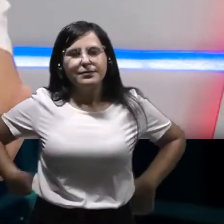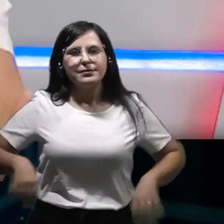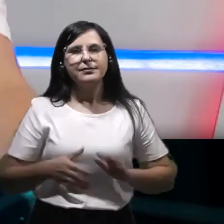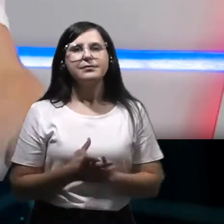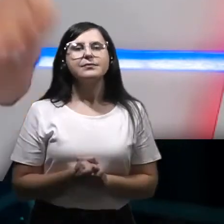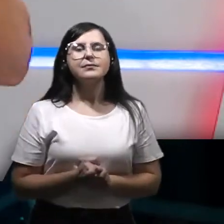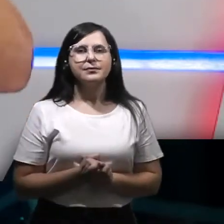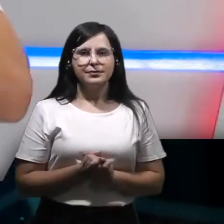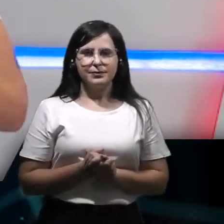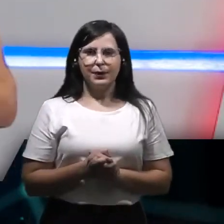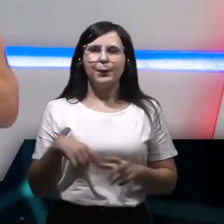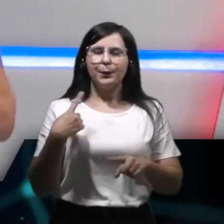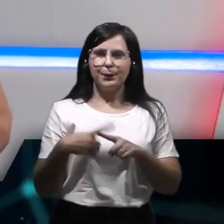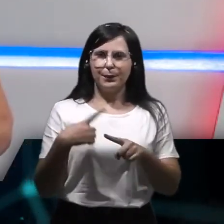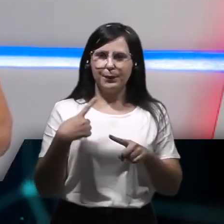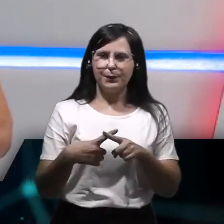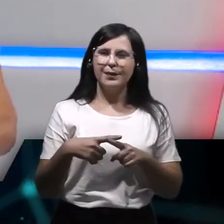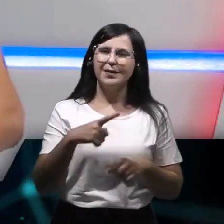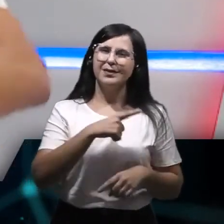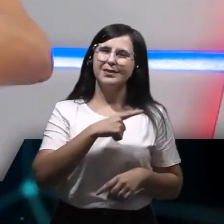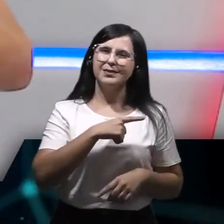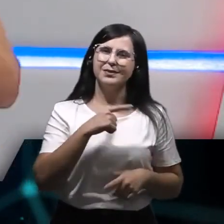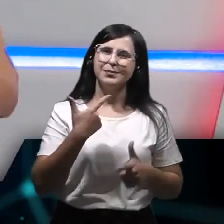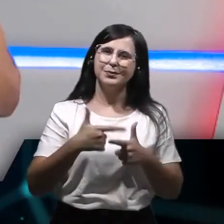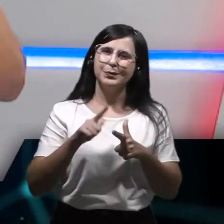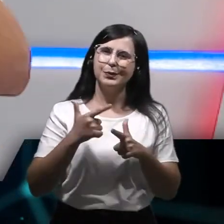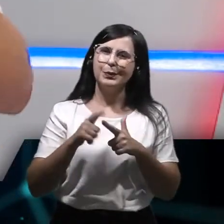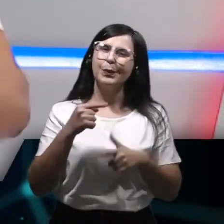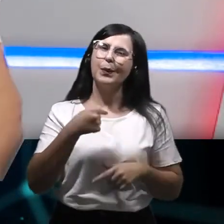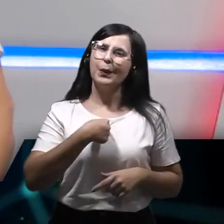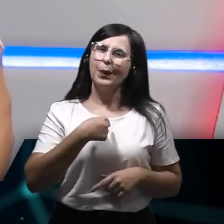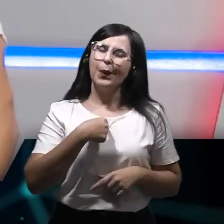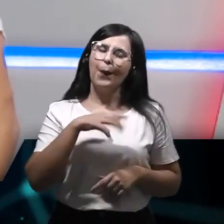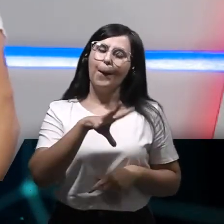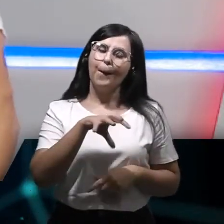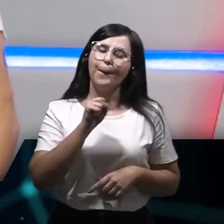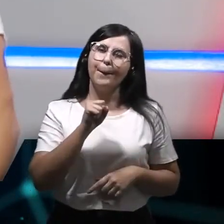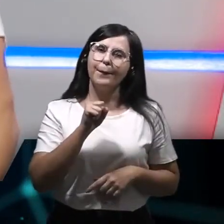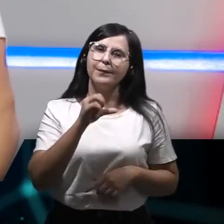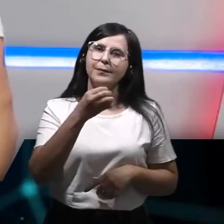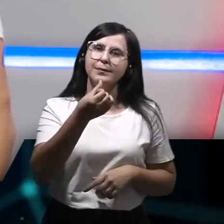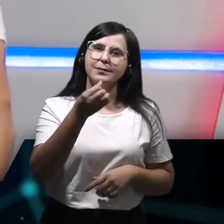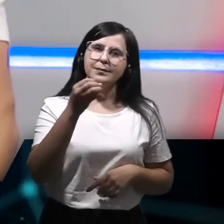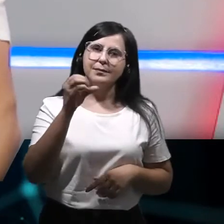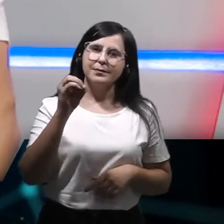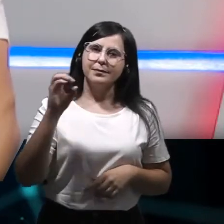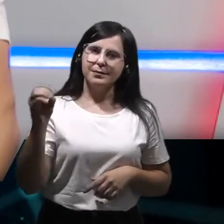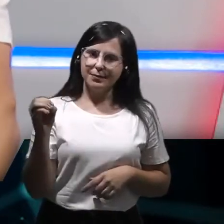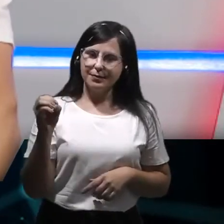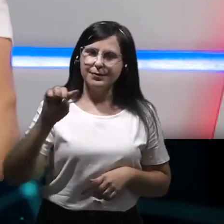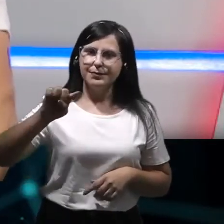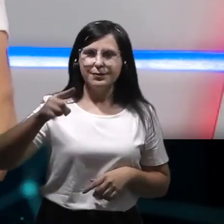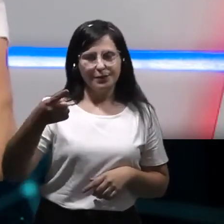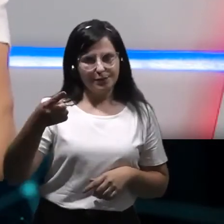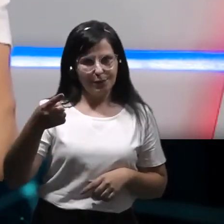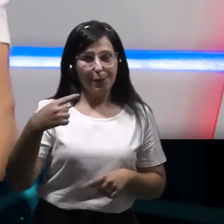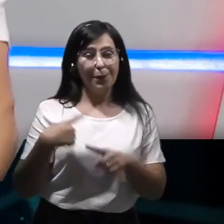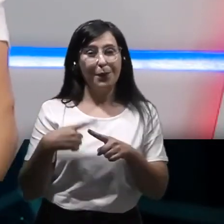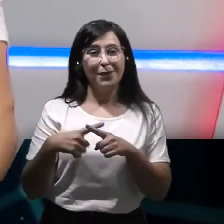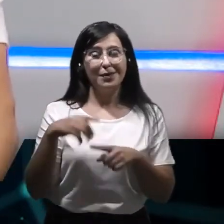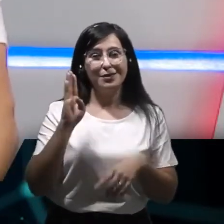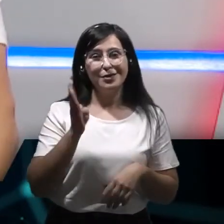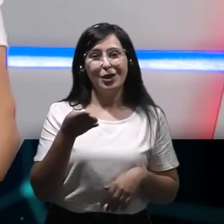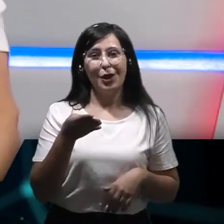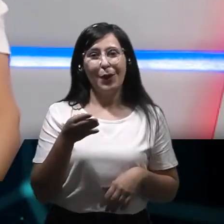mil reais porque estava deficitário, já tinham mexido para pagar alguma coisa ou não tinha